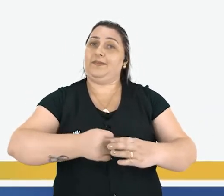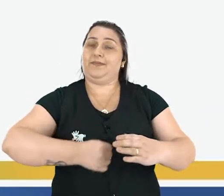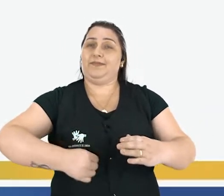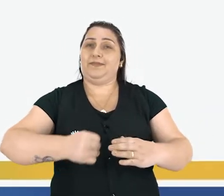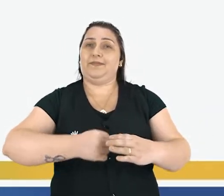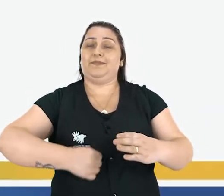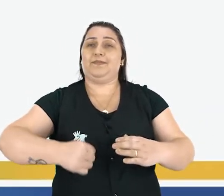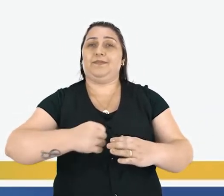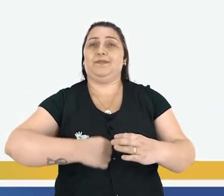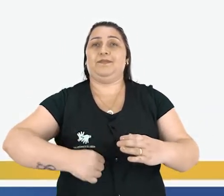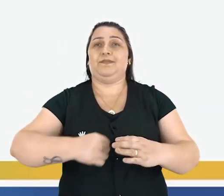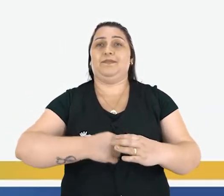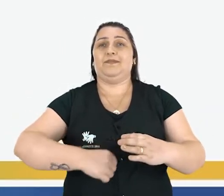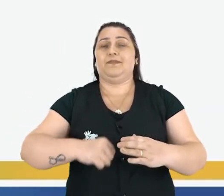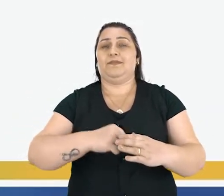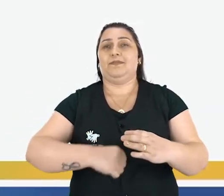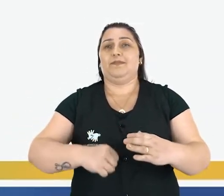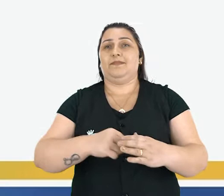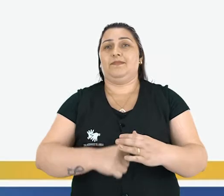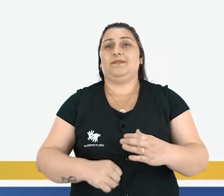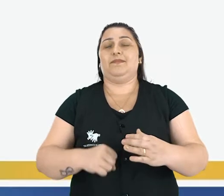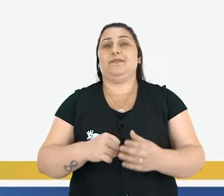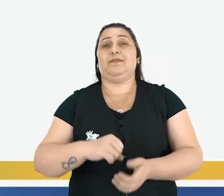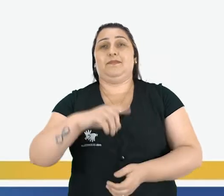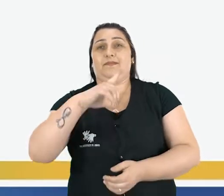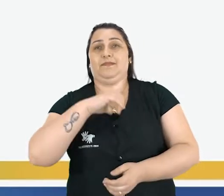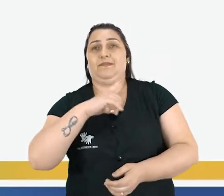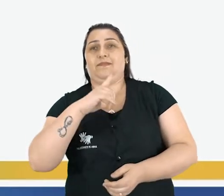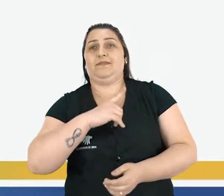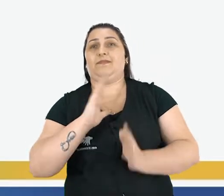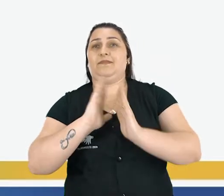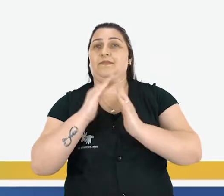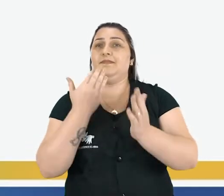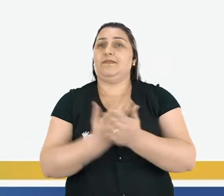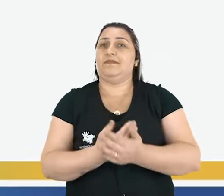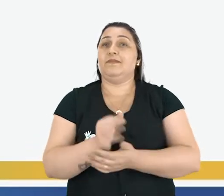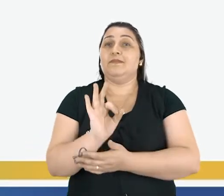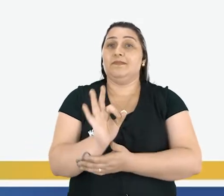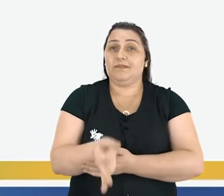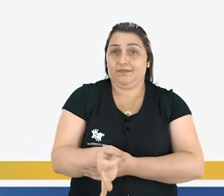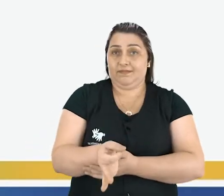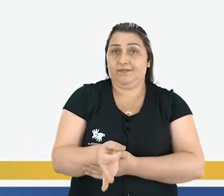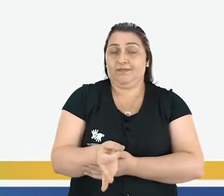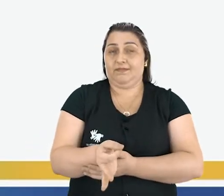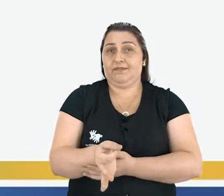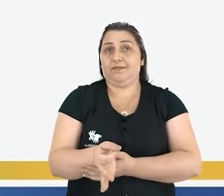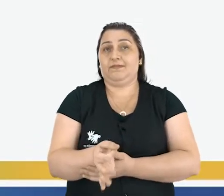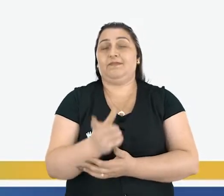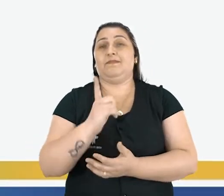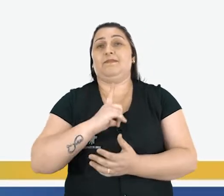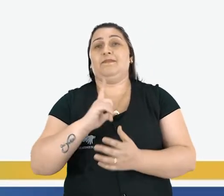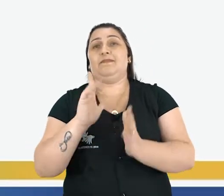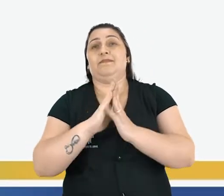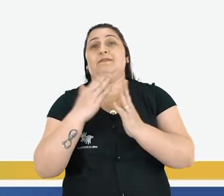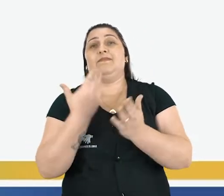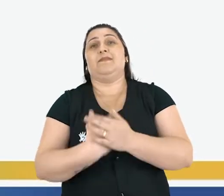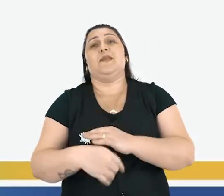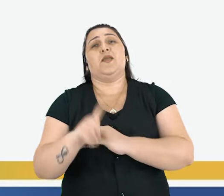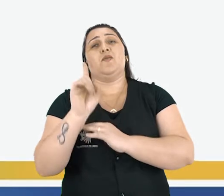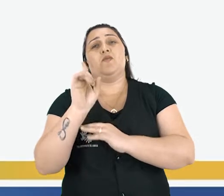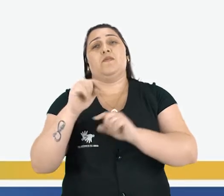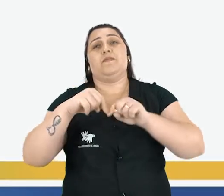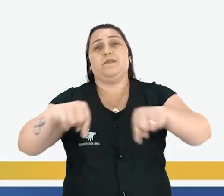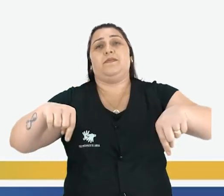cantina a cantina geralmente têm Cantina na escola não é mesmo lembra o que tem escola que tem